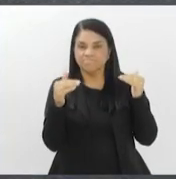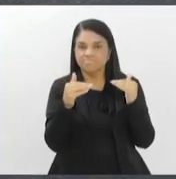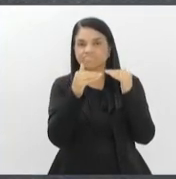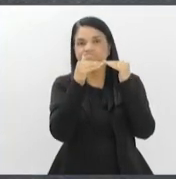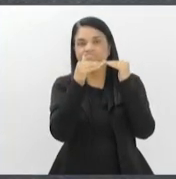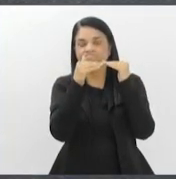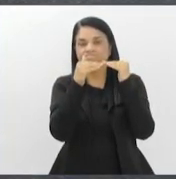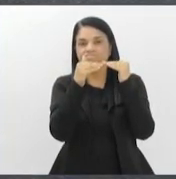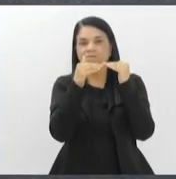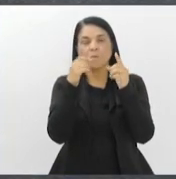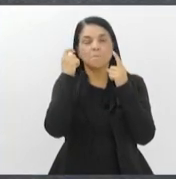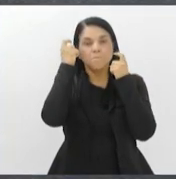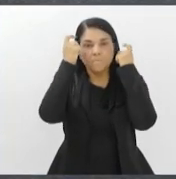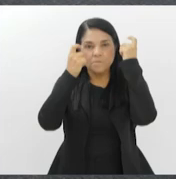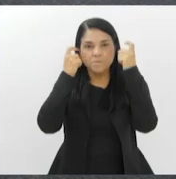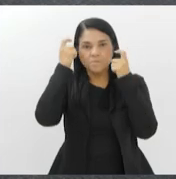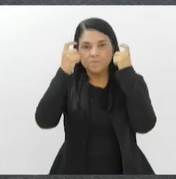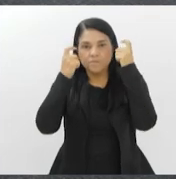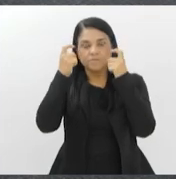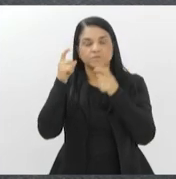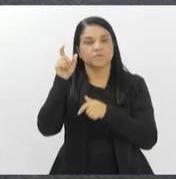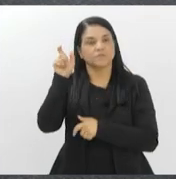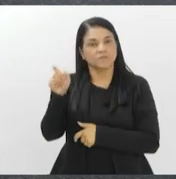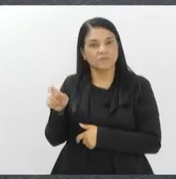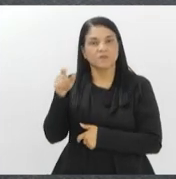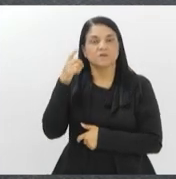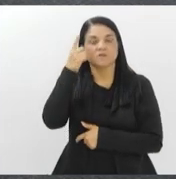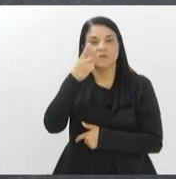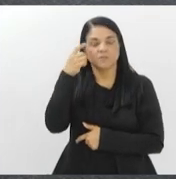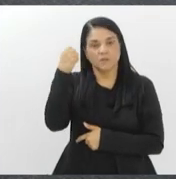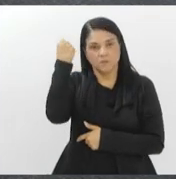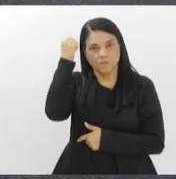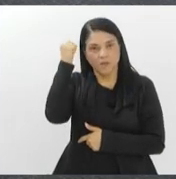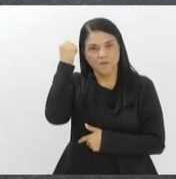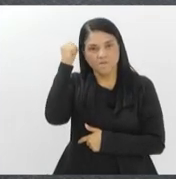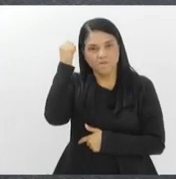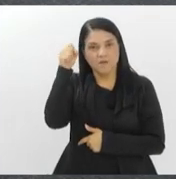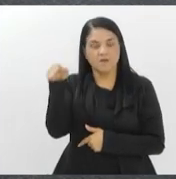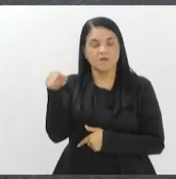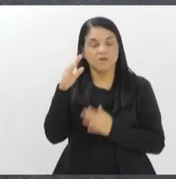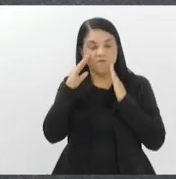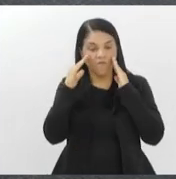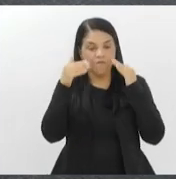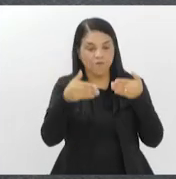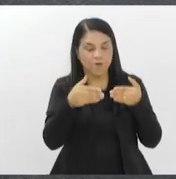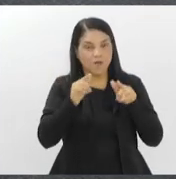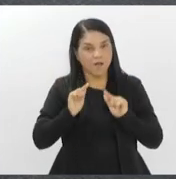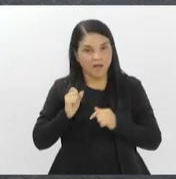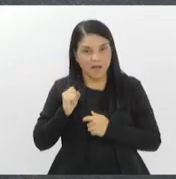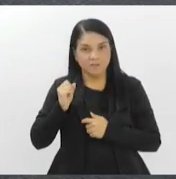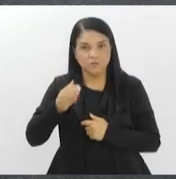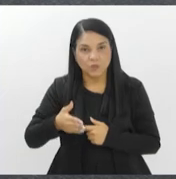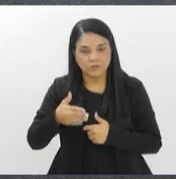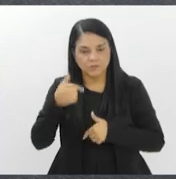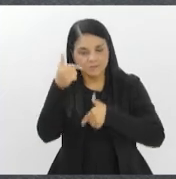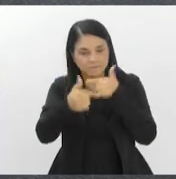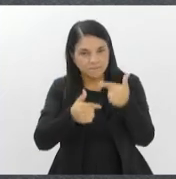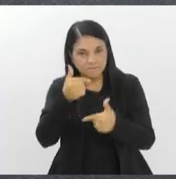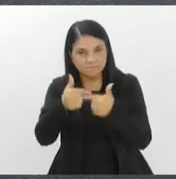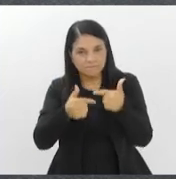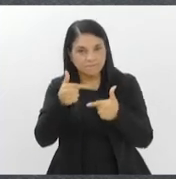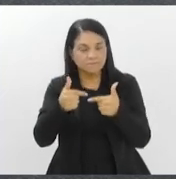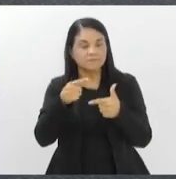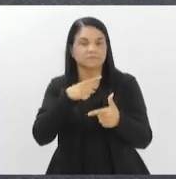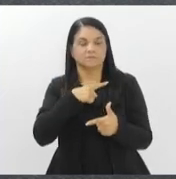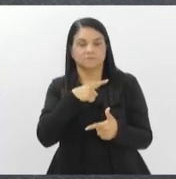favorável, a preocupação que o deputado Malafaia tem de focar em ações que possam ter, de